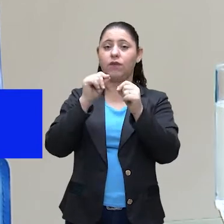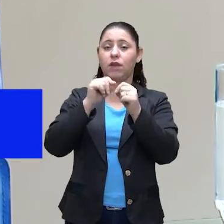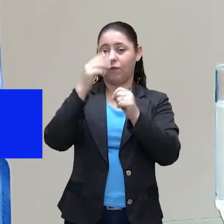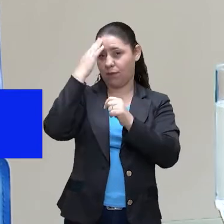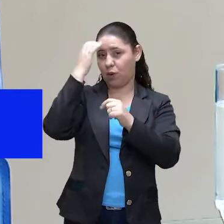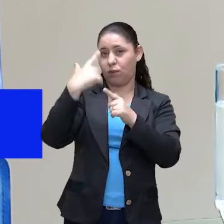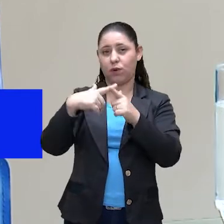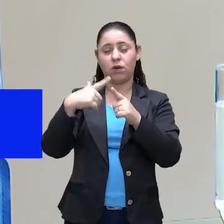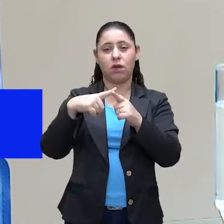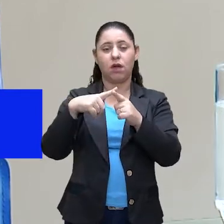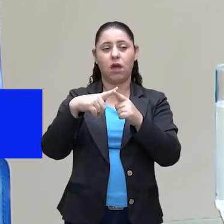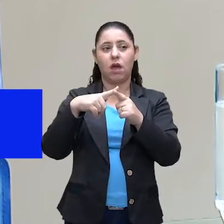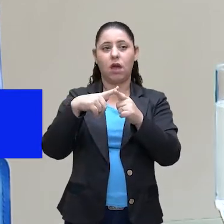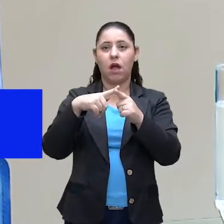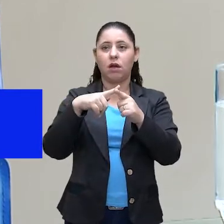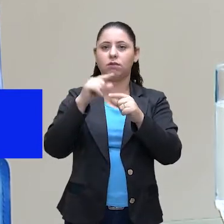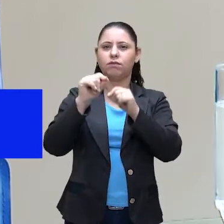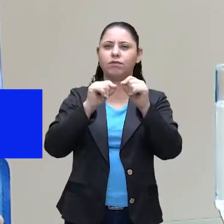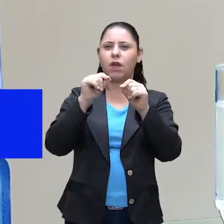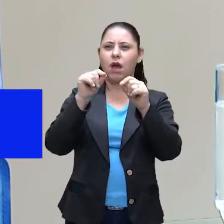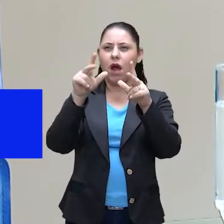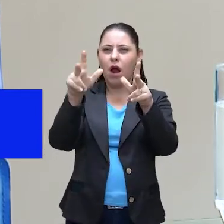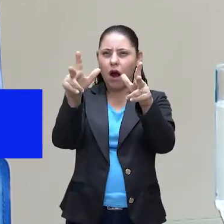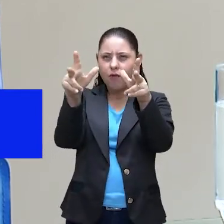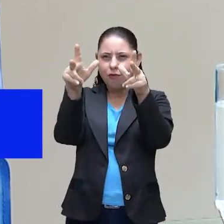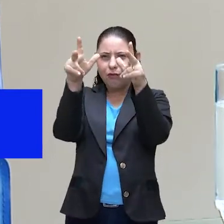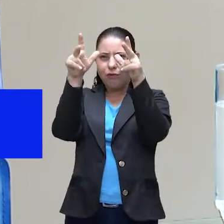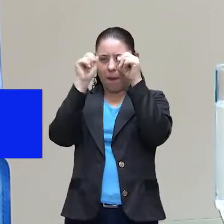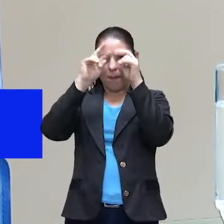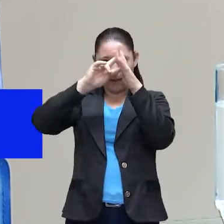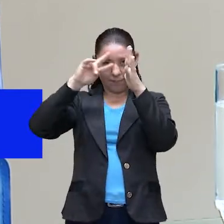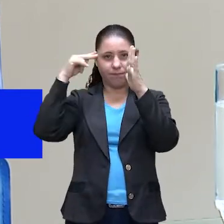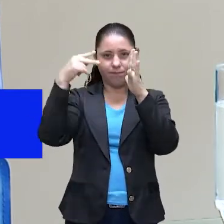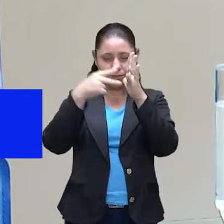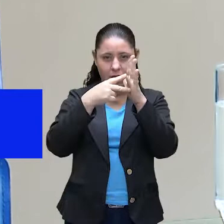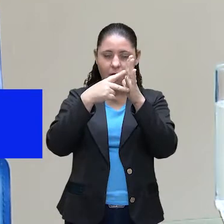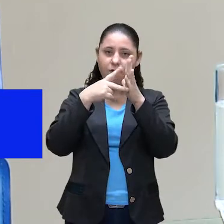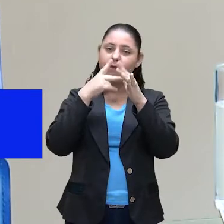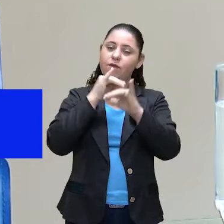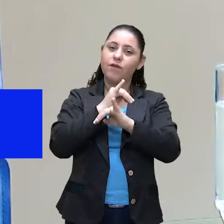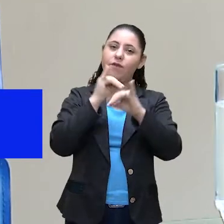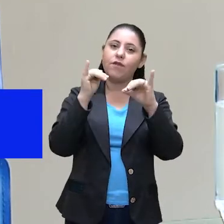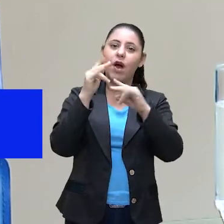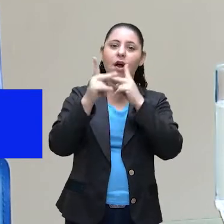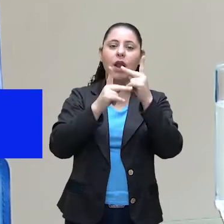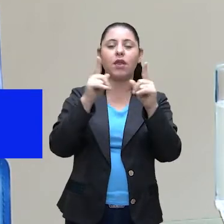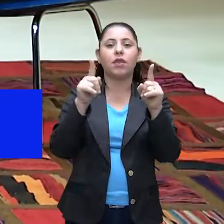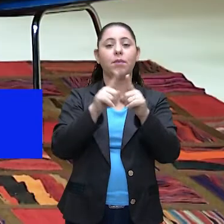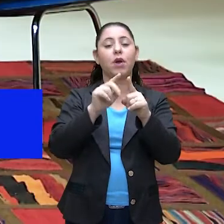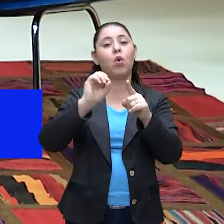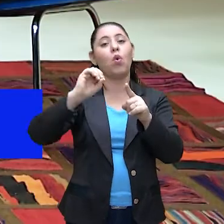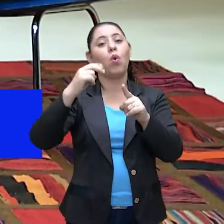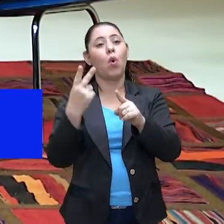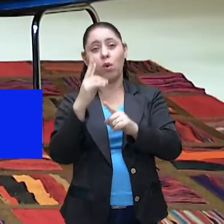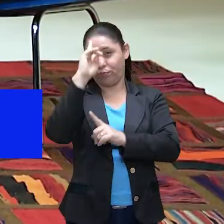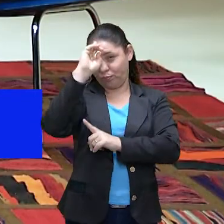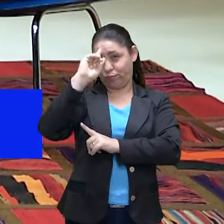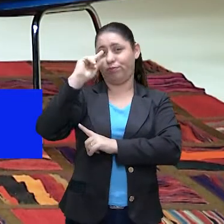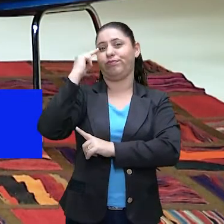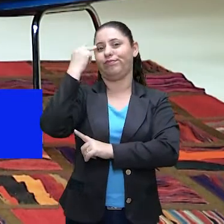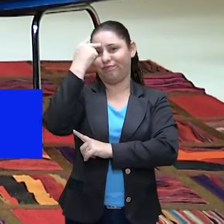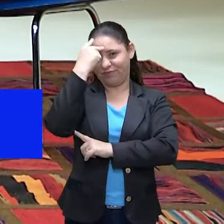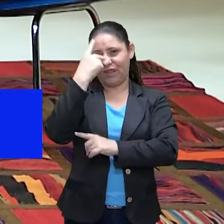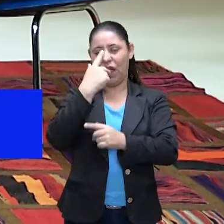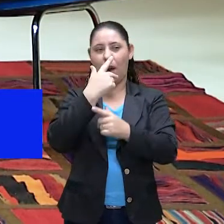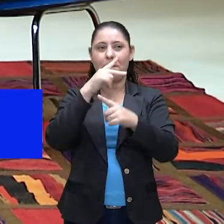captação dessa linguagem está sendo prejudicada, a interpretação dela talvez sim, ou a expressão dela, porventura,